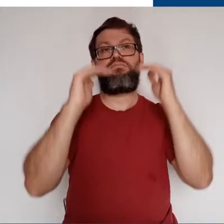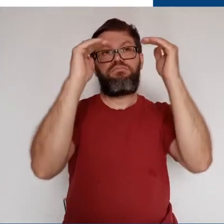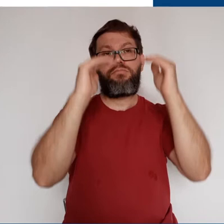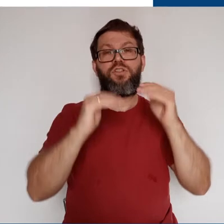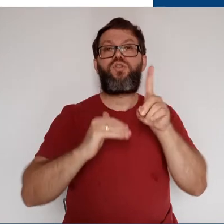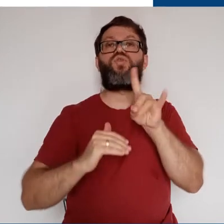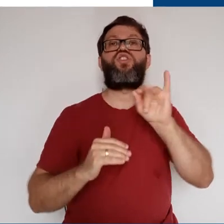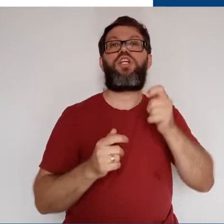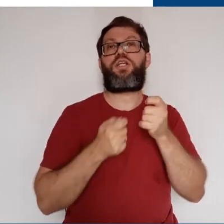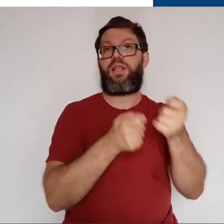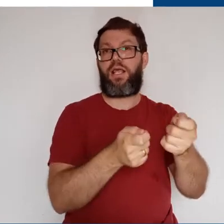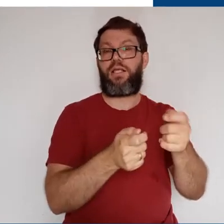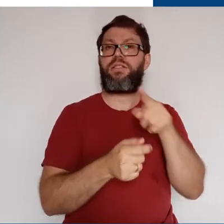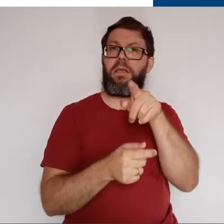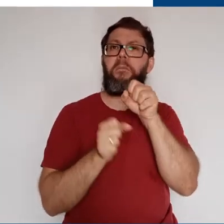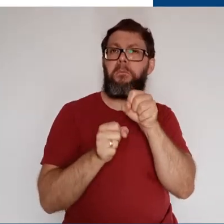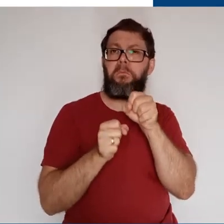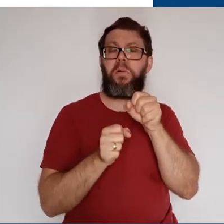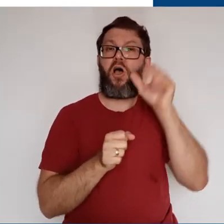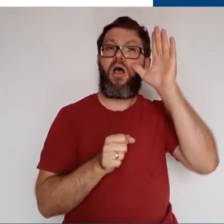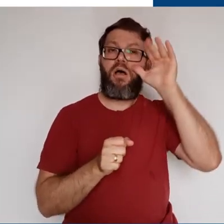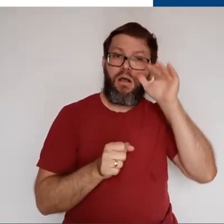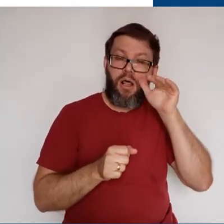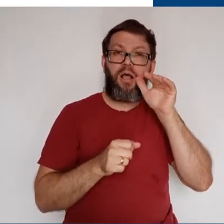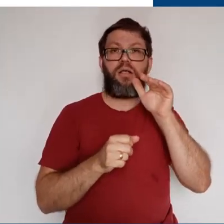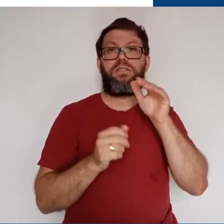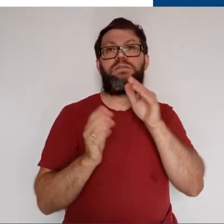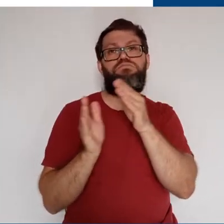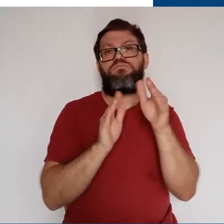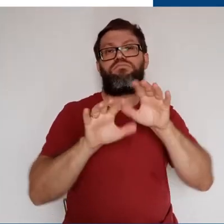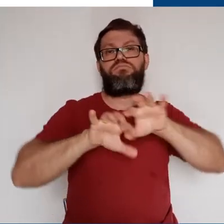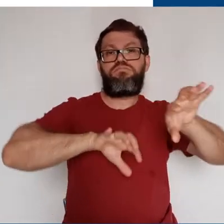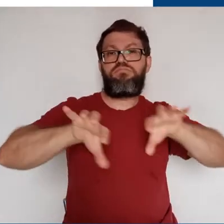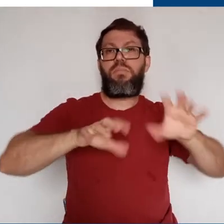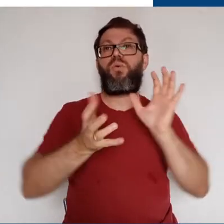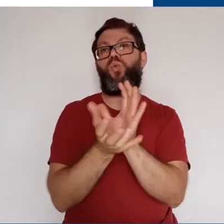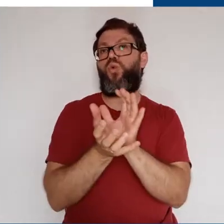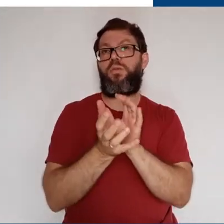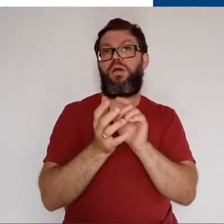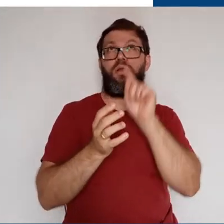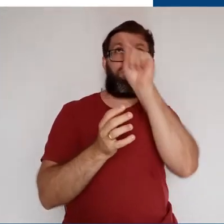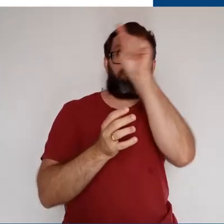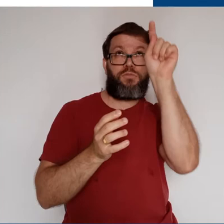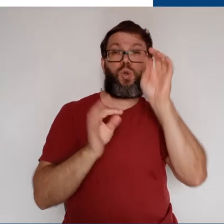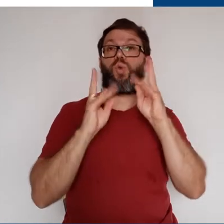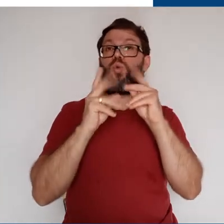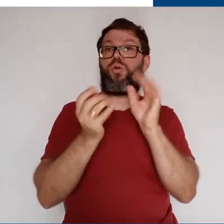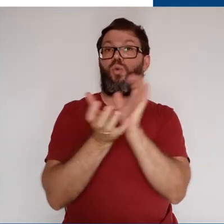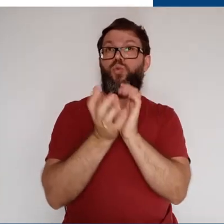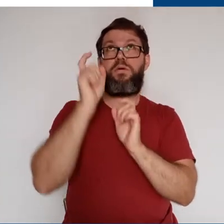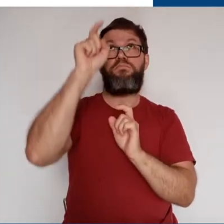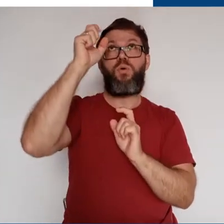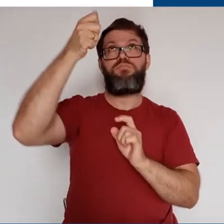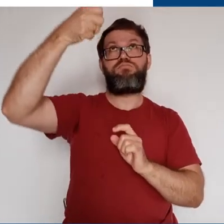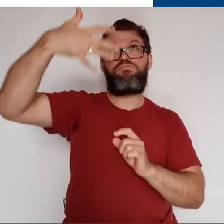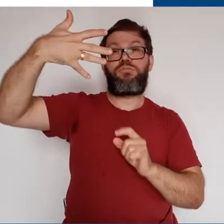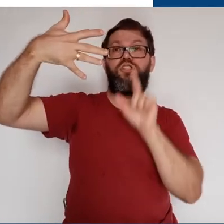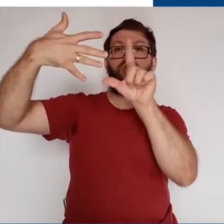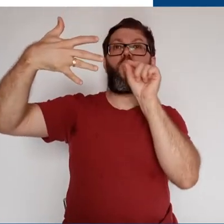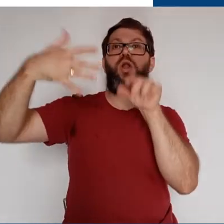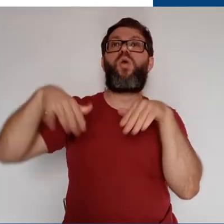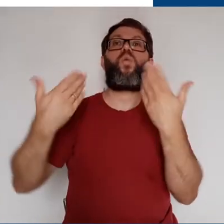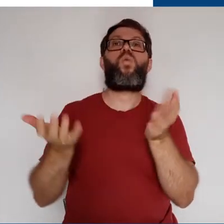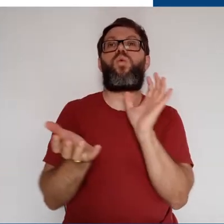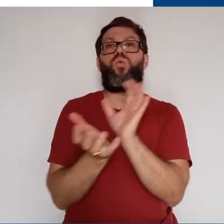organizadas pela ordem da data de entrega você pode visualizar as atividades separadas por turma clicando em todas as